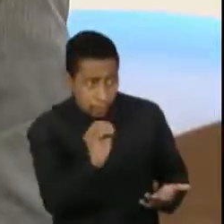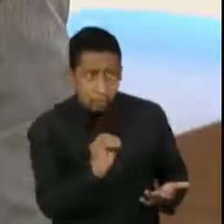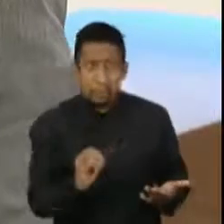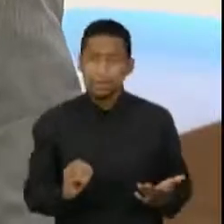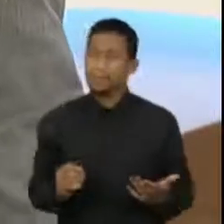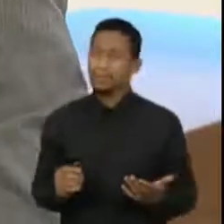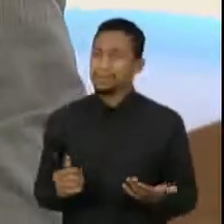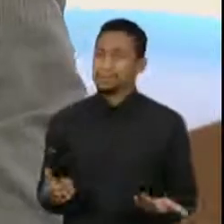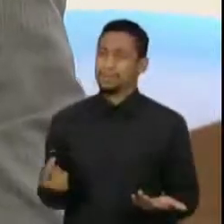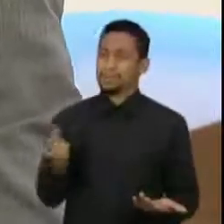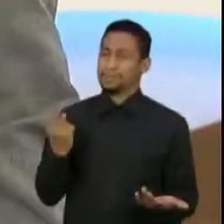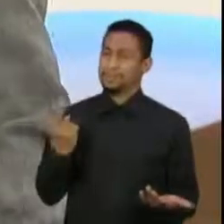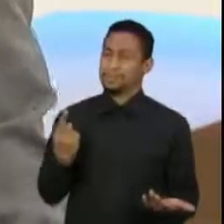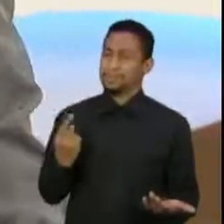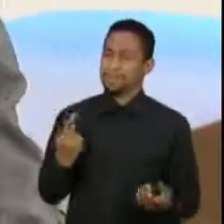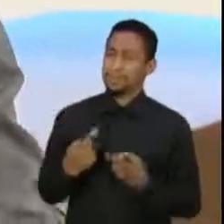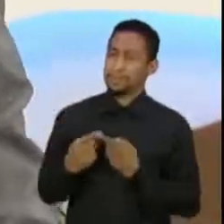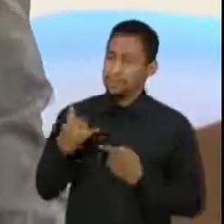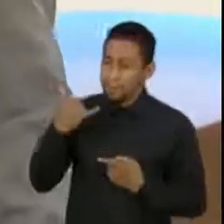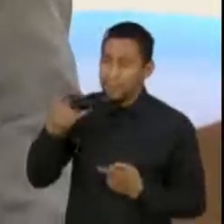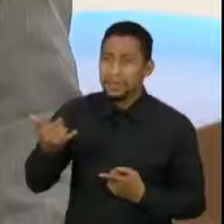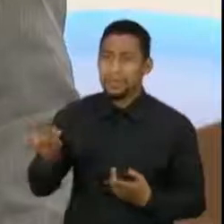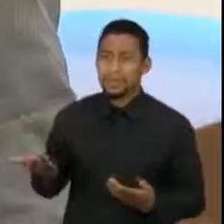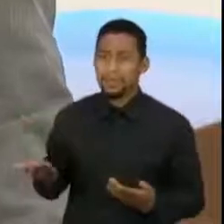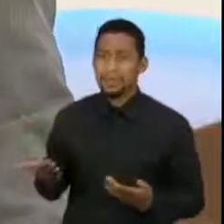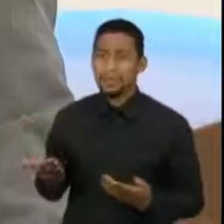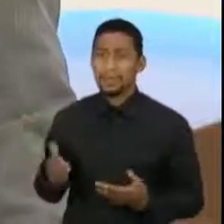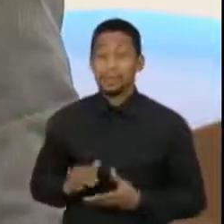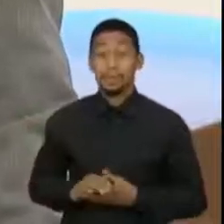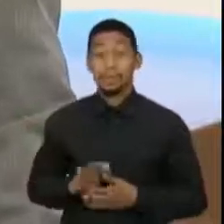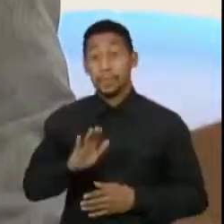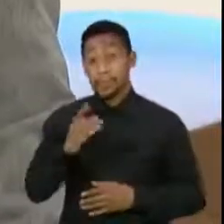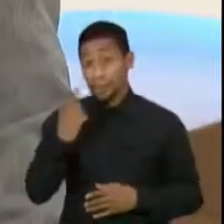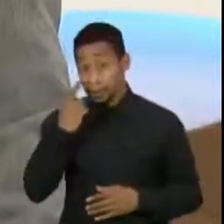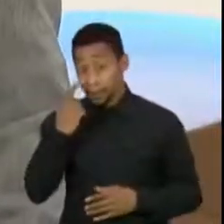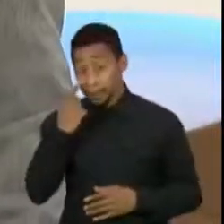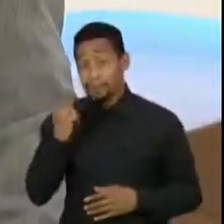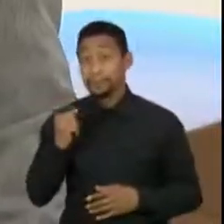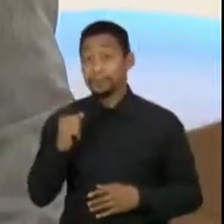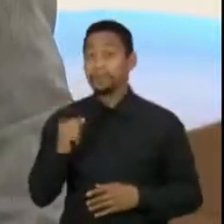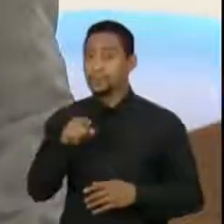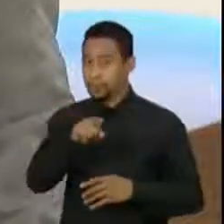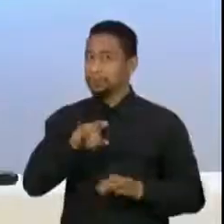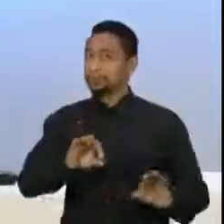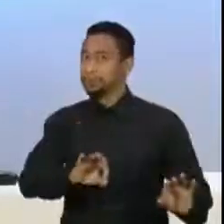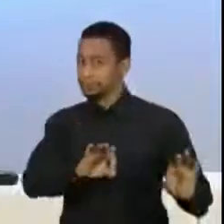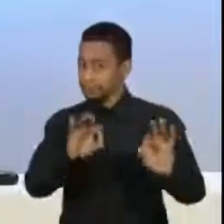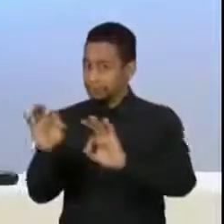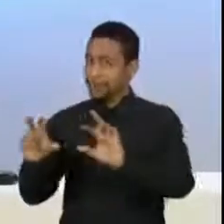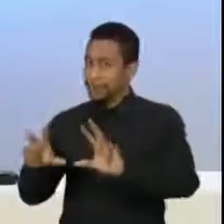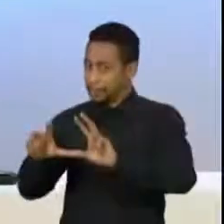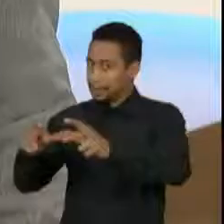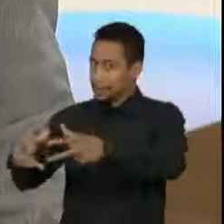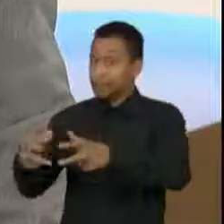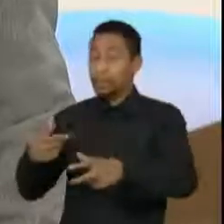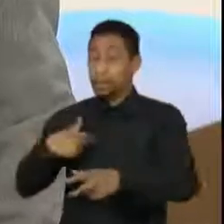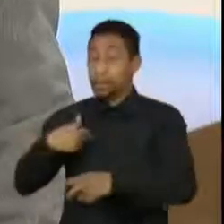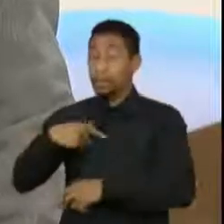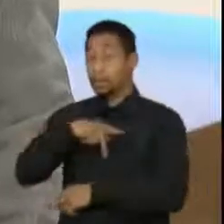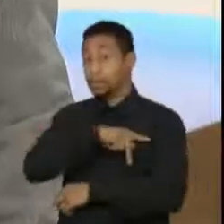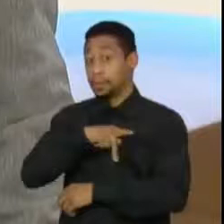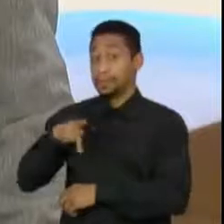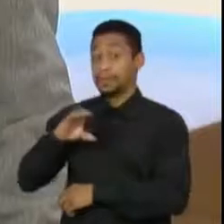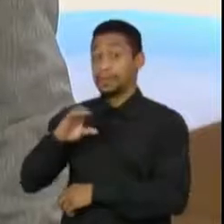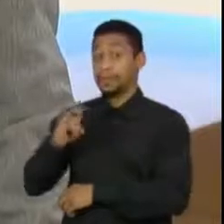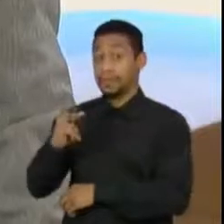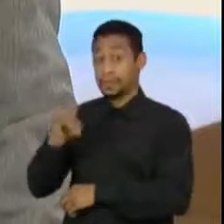que eu vou ligar? Não, acho que não. Ô, Bruno, quem mais fiscaliza? Você acompanha bastante a Câmara, né? Eu presidi a CPI da